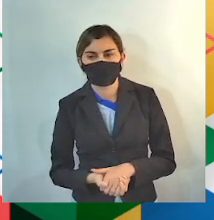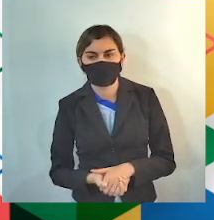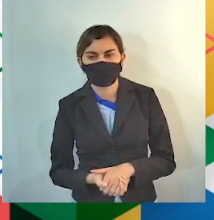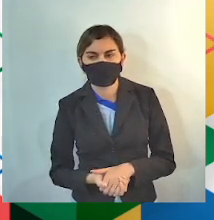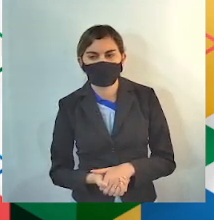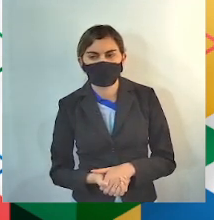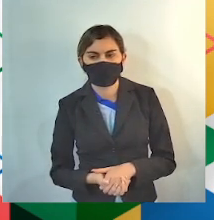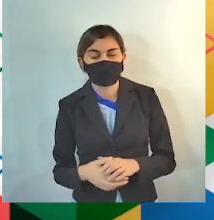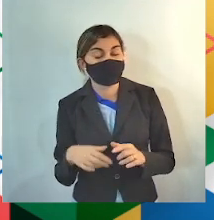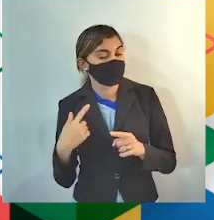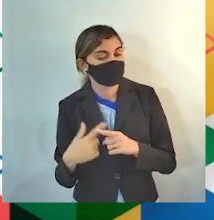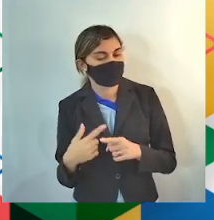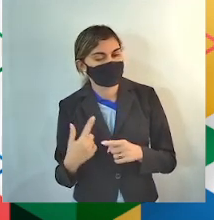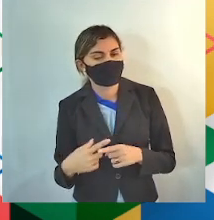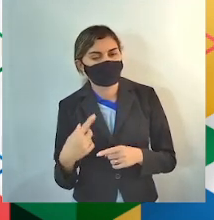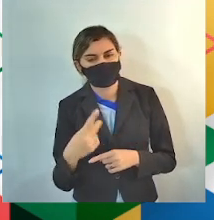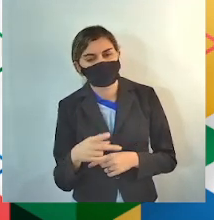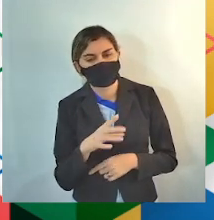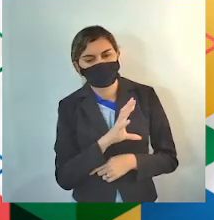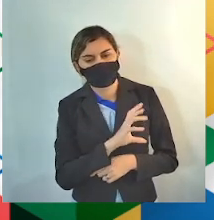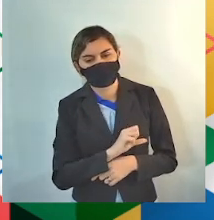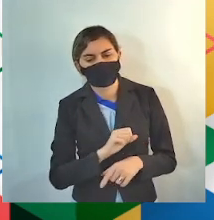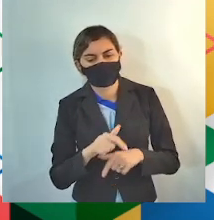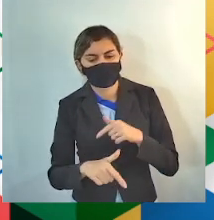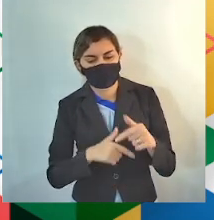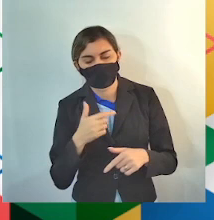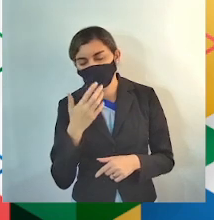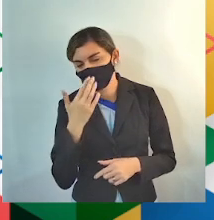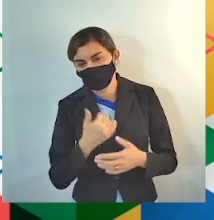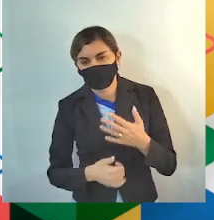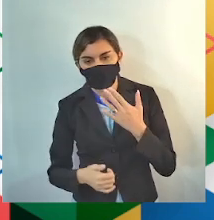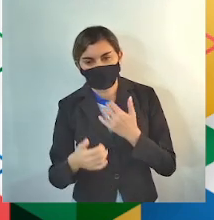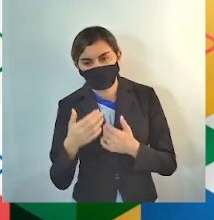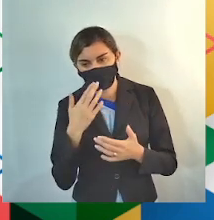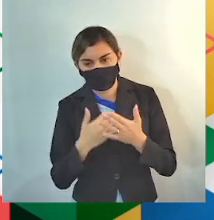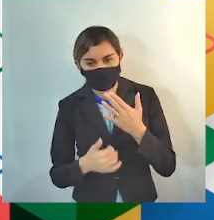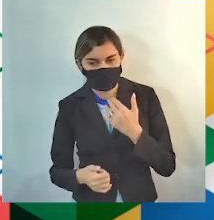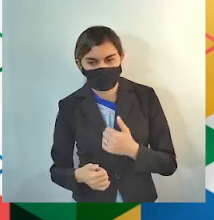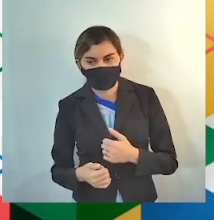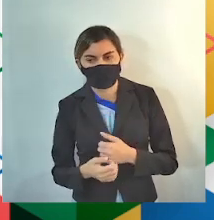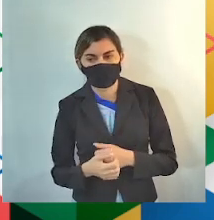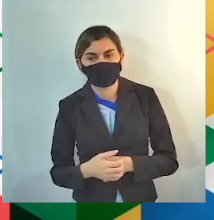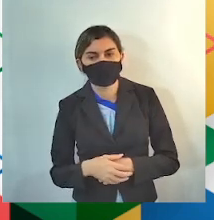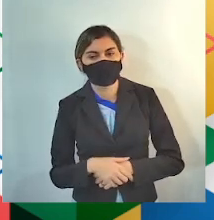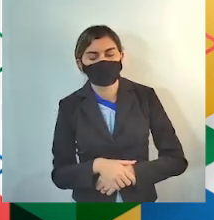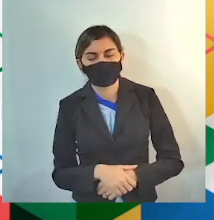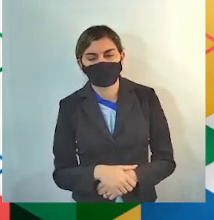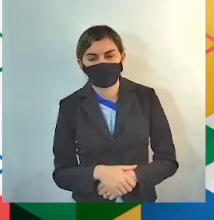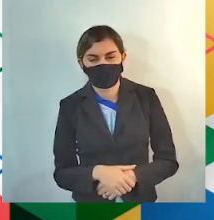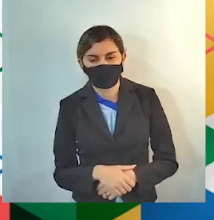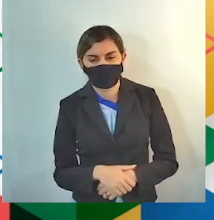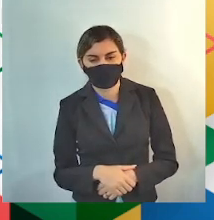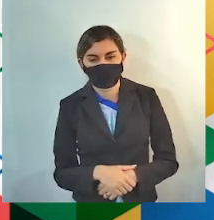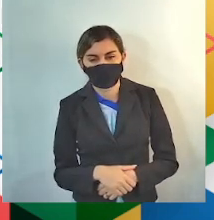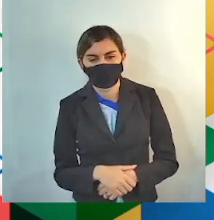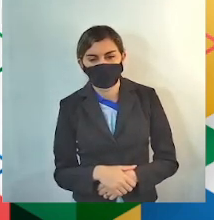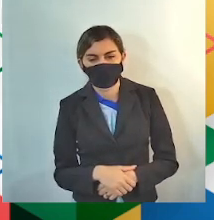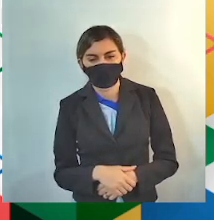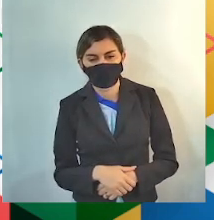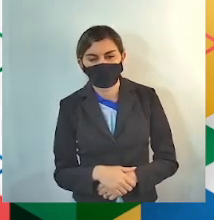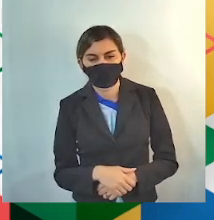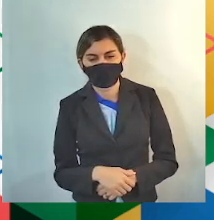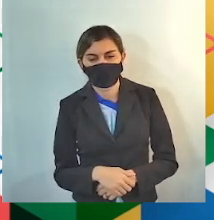food. Porque eles amam trabalhar com comida. Jane likes science and